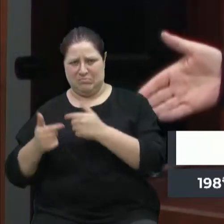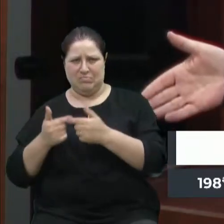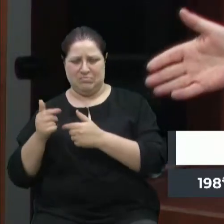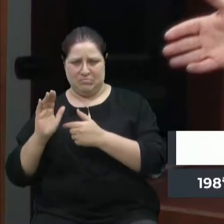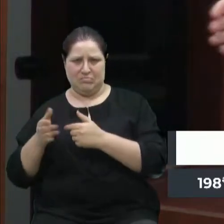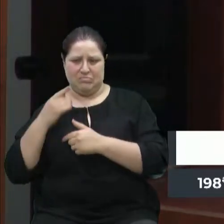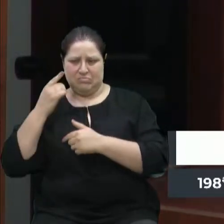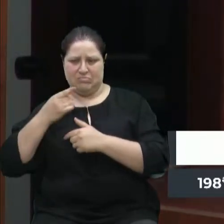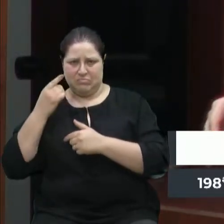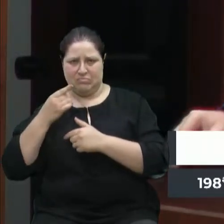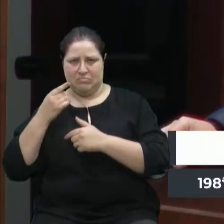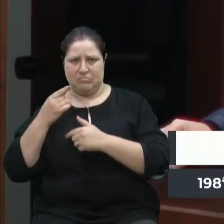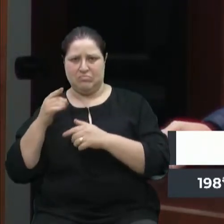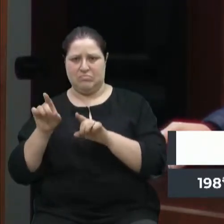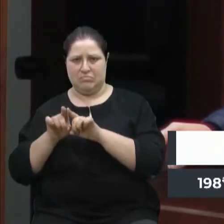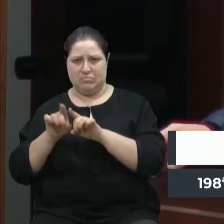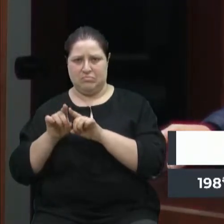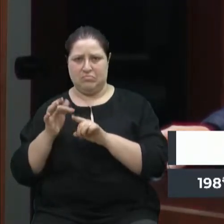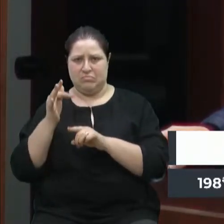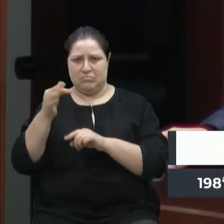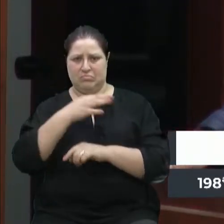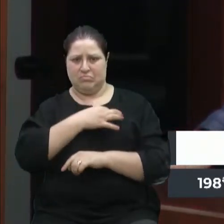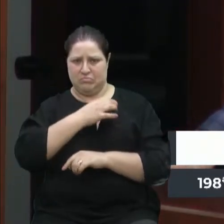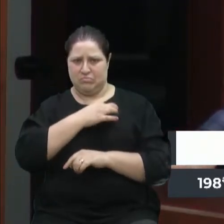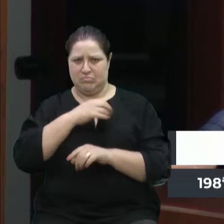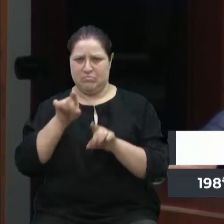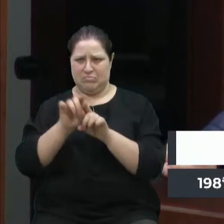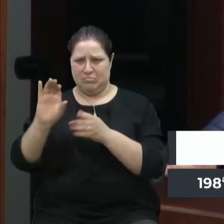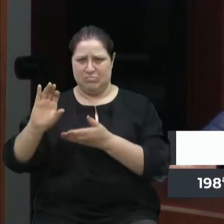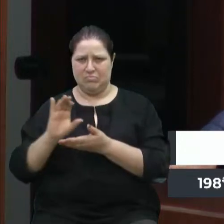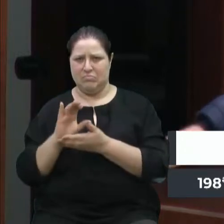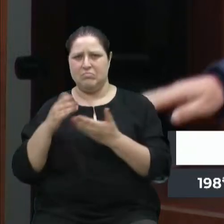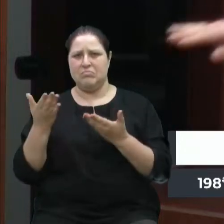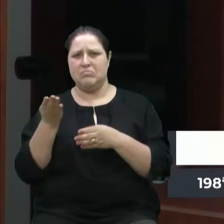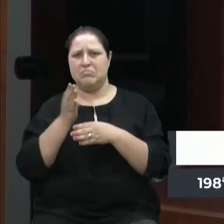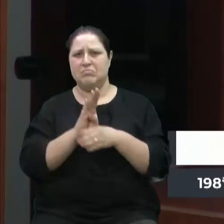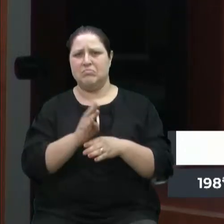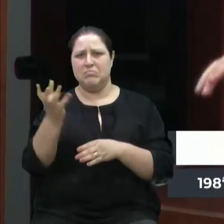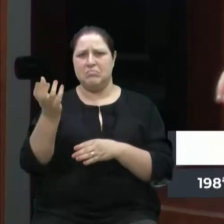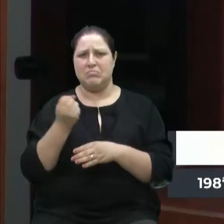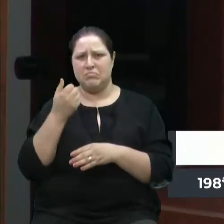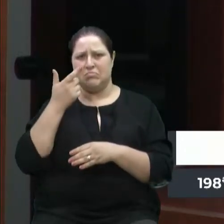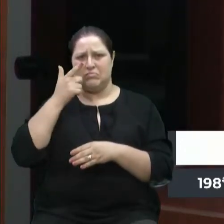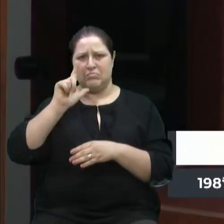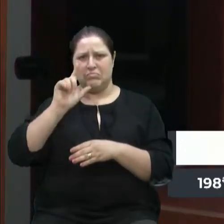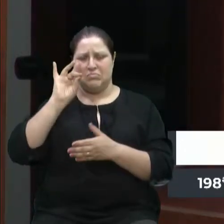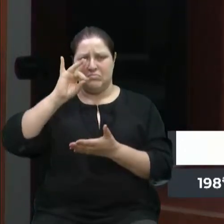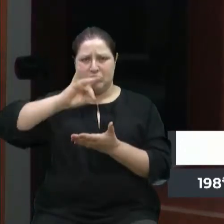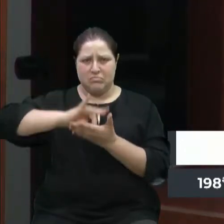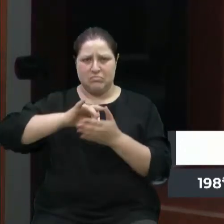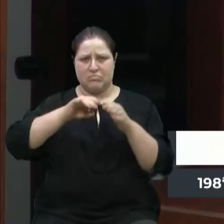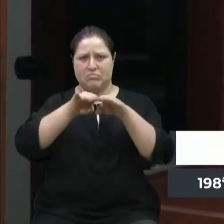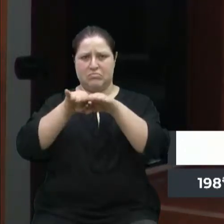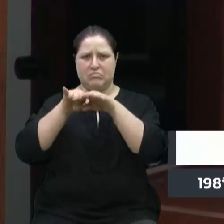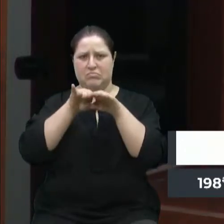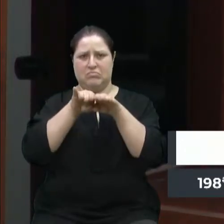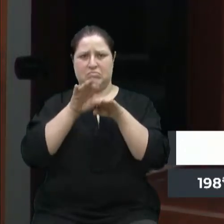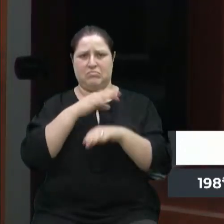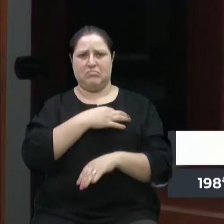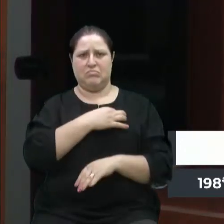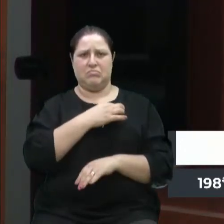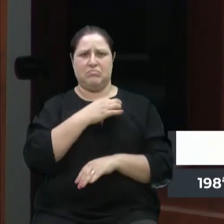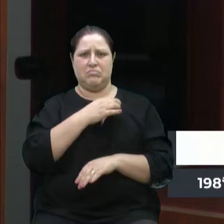serão candidatos também? Que tipo de benefícios eles receberão para que tenha realmente uma igualdade nas